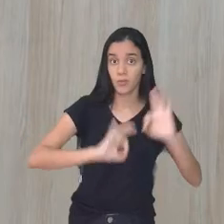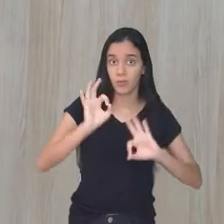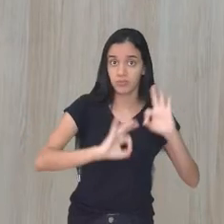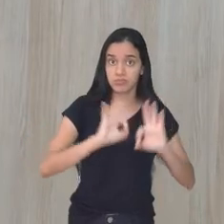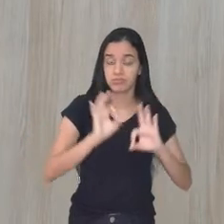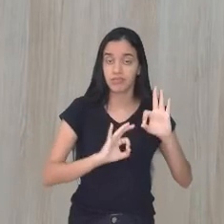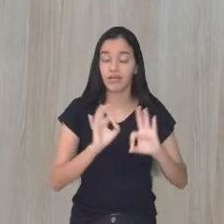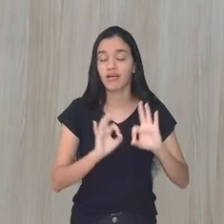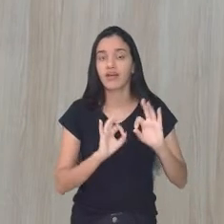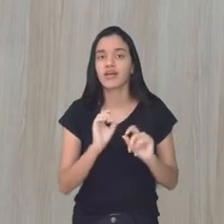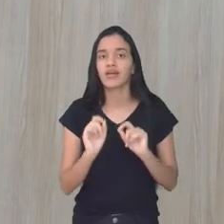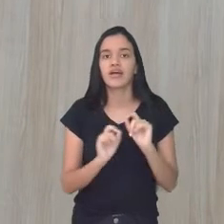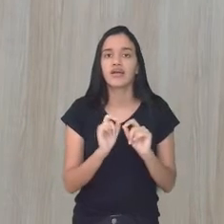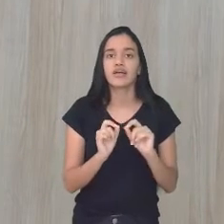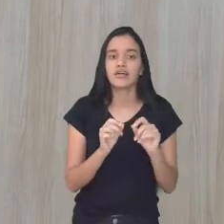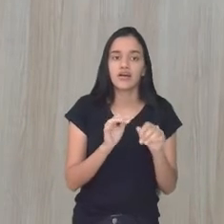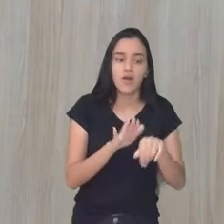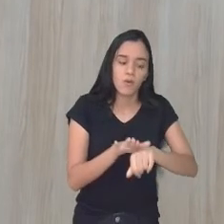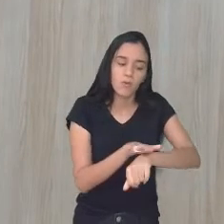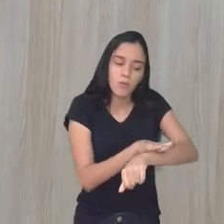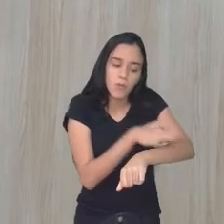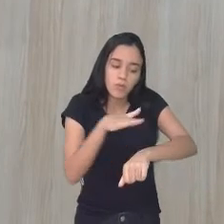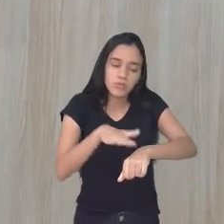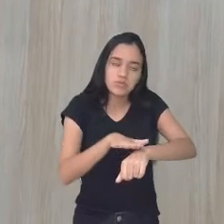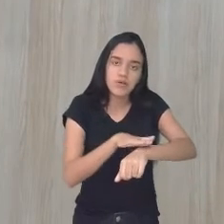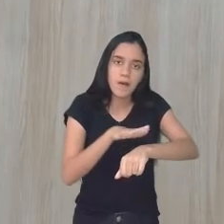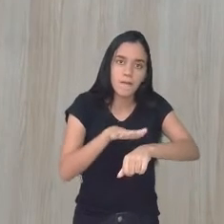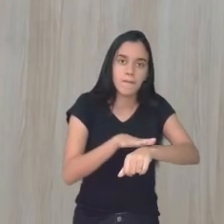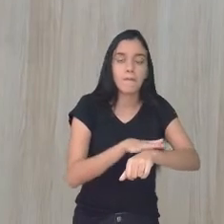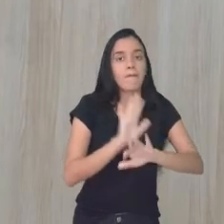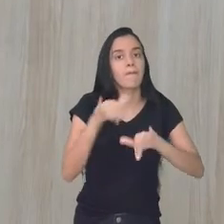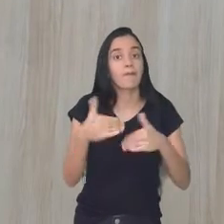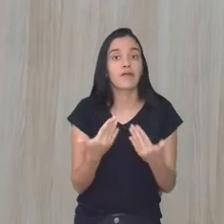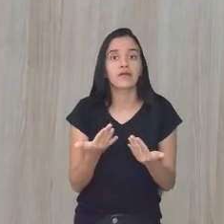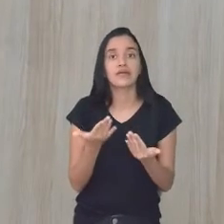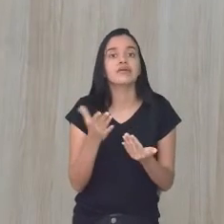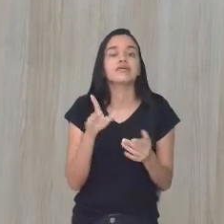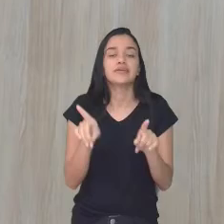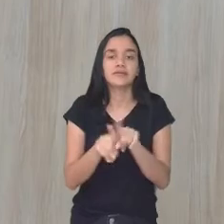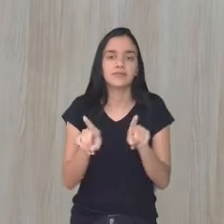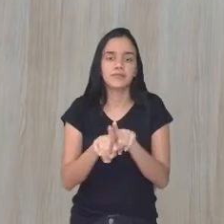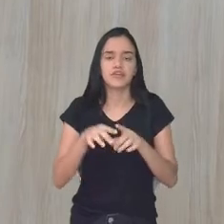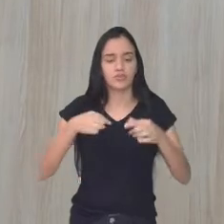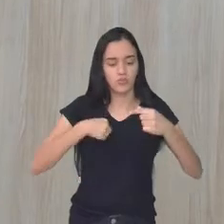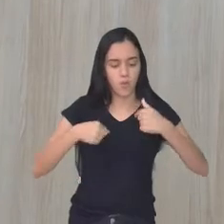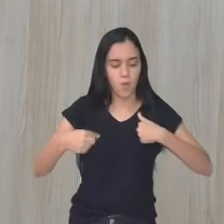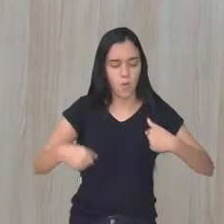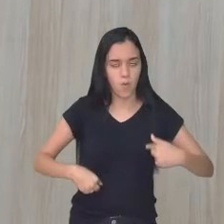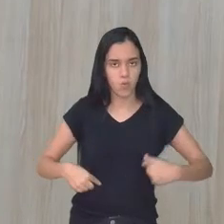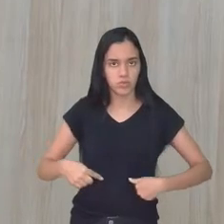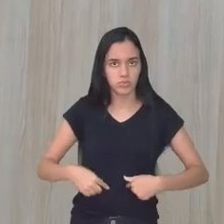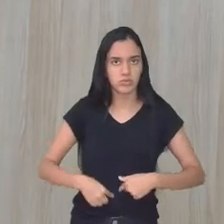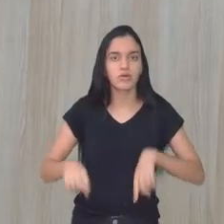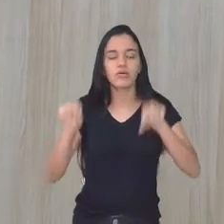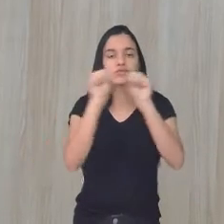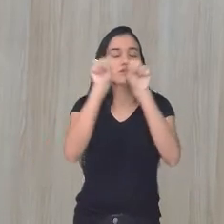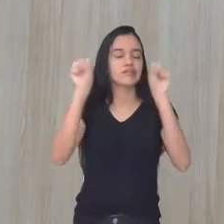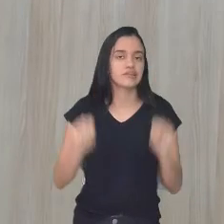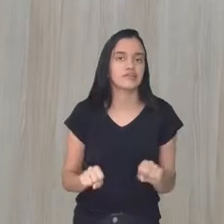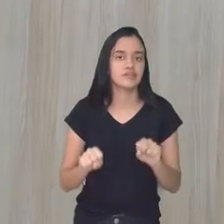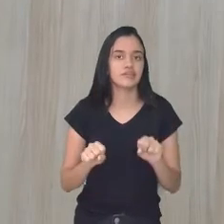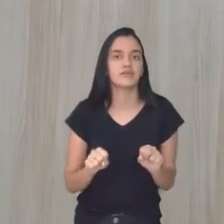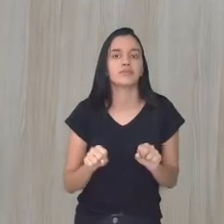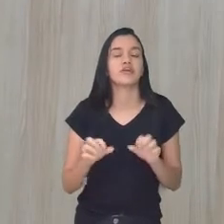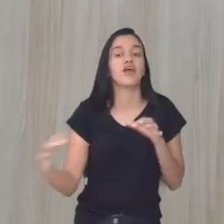em forma de quê? Elas vão formar os tecidos. Esses tecidos vão formar os órgãos vão formar os sistemas, e os